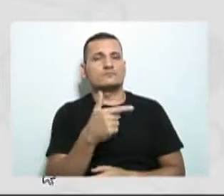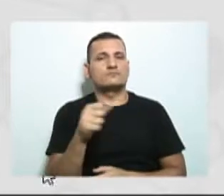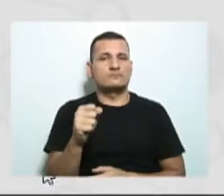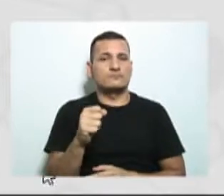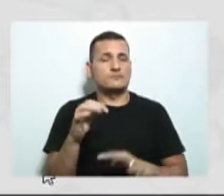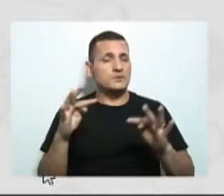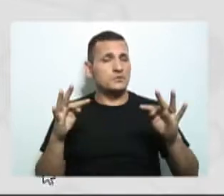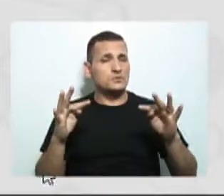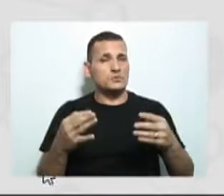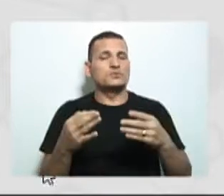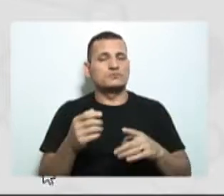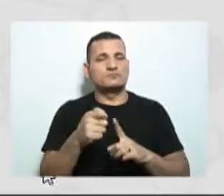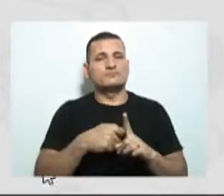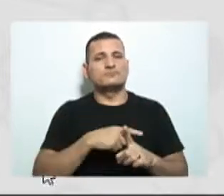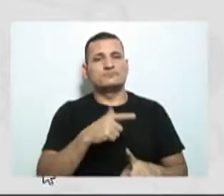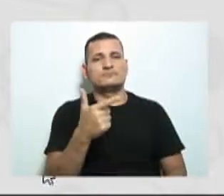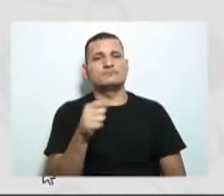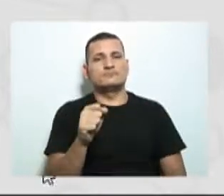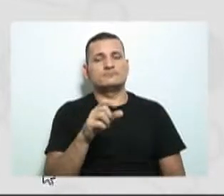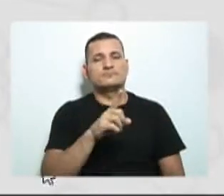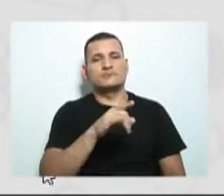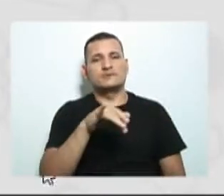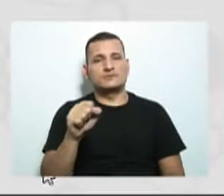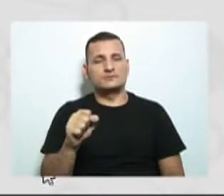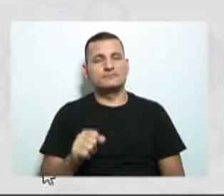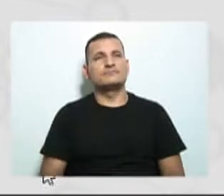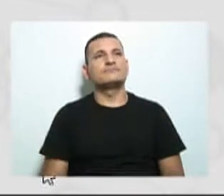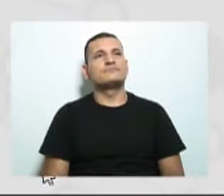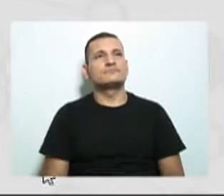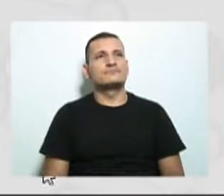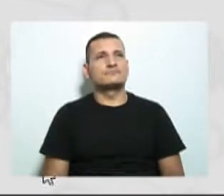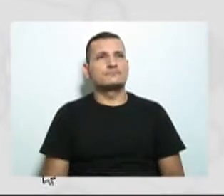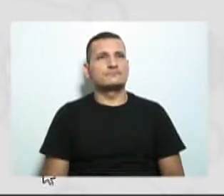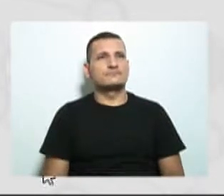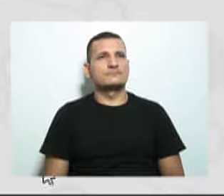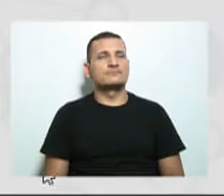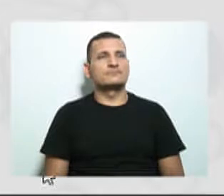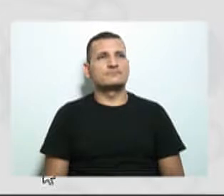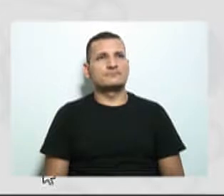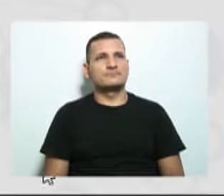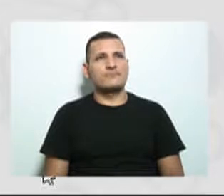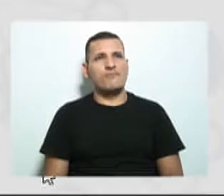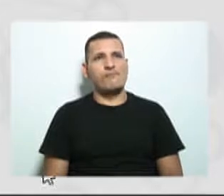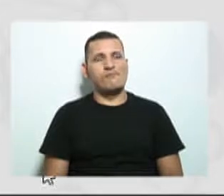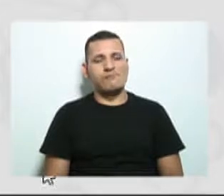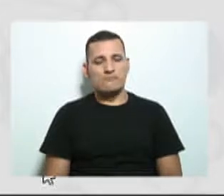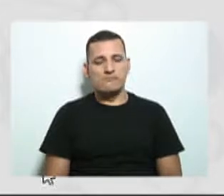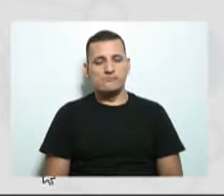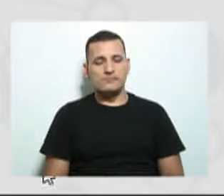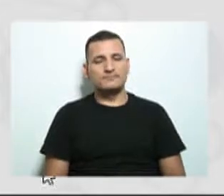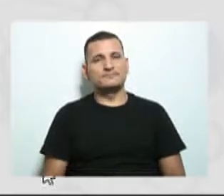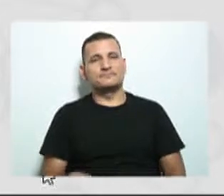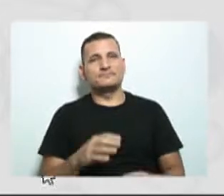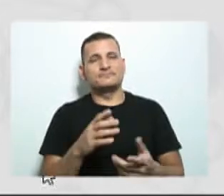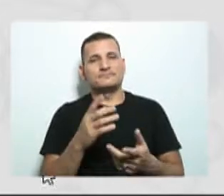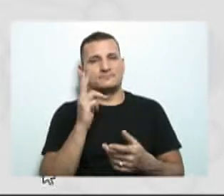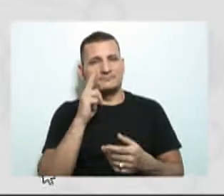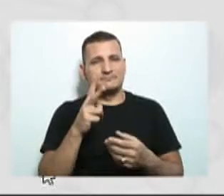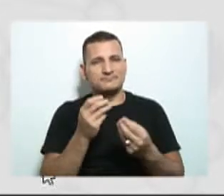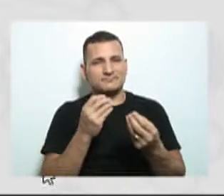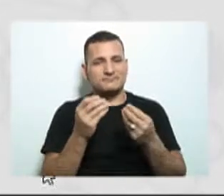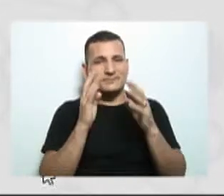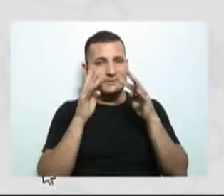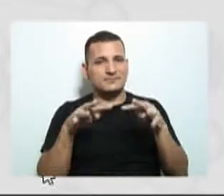os meses têm 28 dias. Próxima perguntinha, tá vendo a falta de atenção? Eu sei, né? Tem gente que tá dizendo, meu pai do céu, como é que eu errei